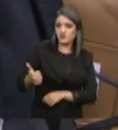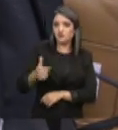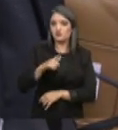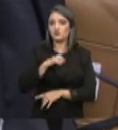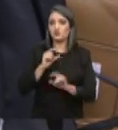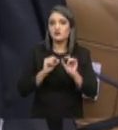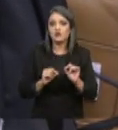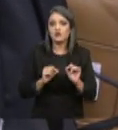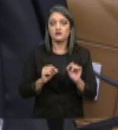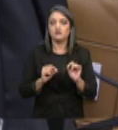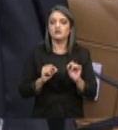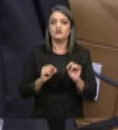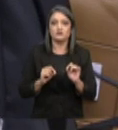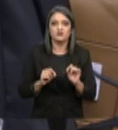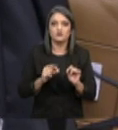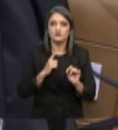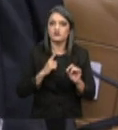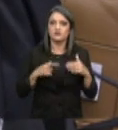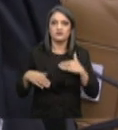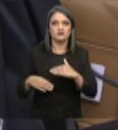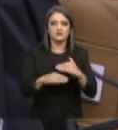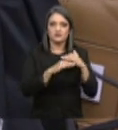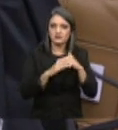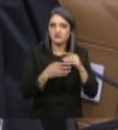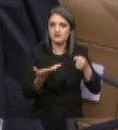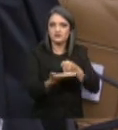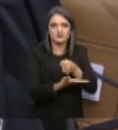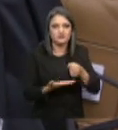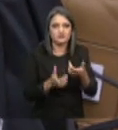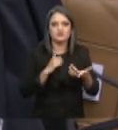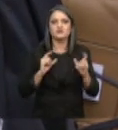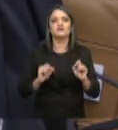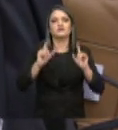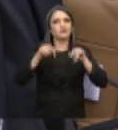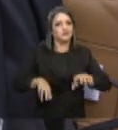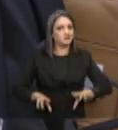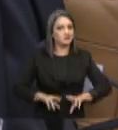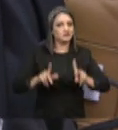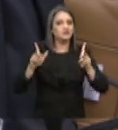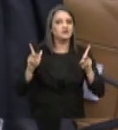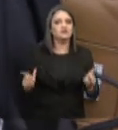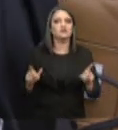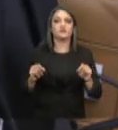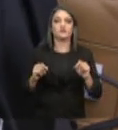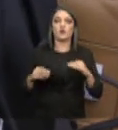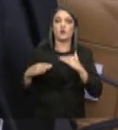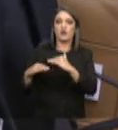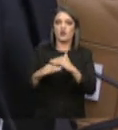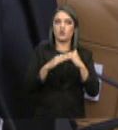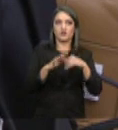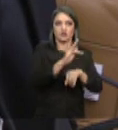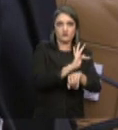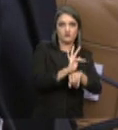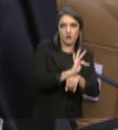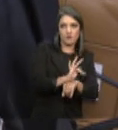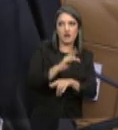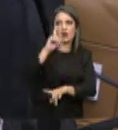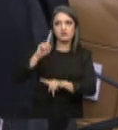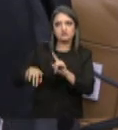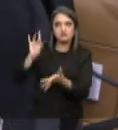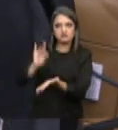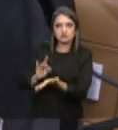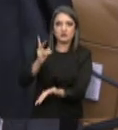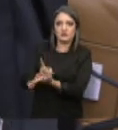moderna concepção do princípio da Igualdade Isto é aquela que diferencia a igualdade formal da Igualdade material